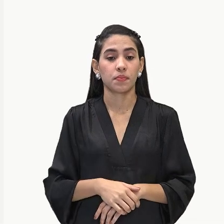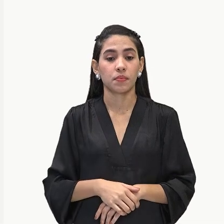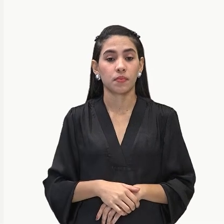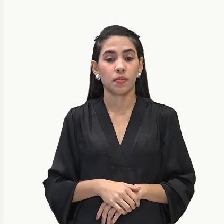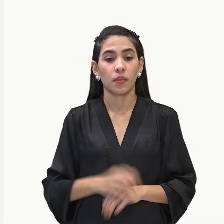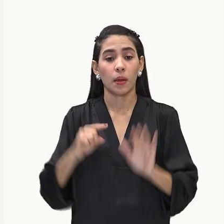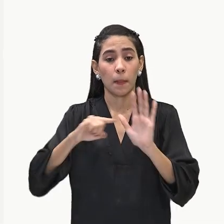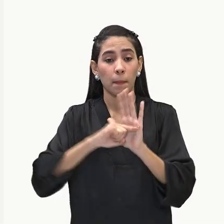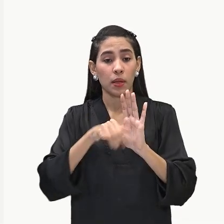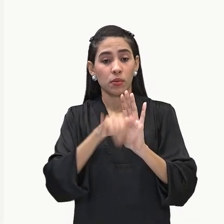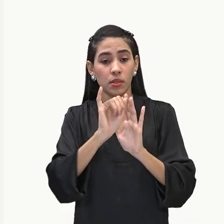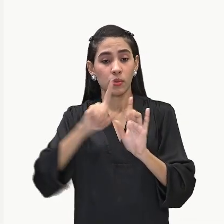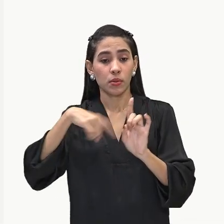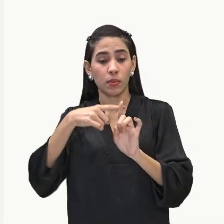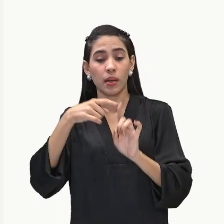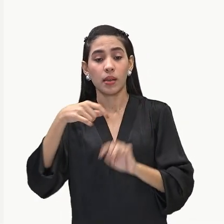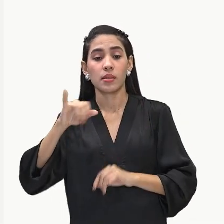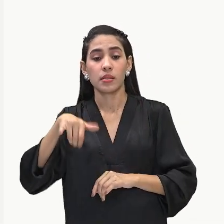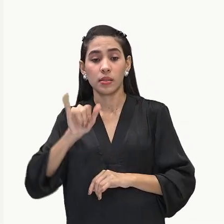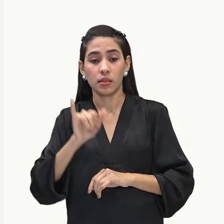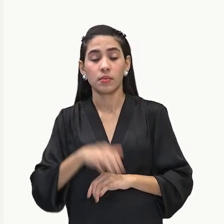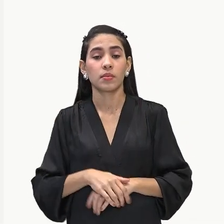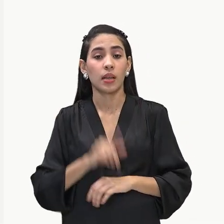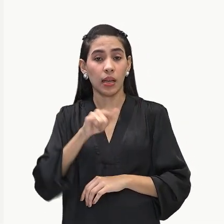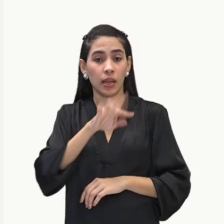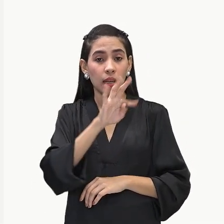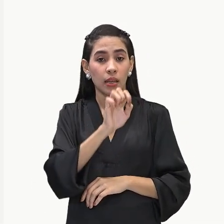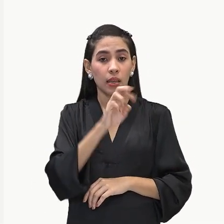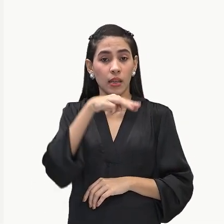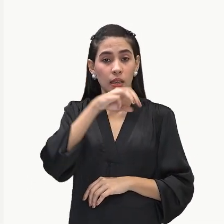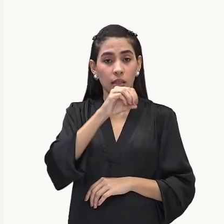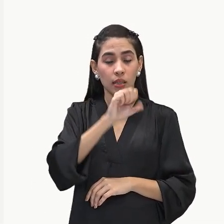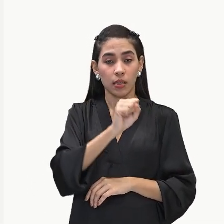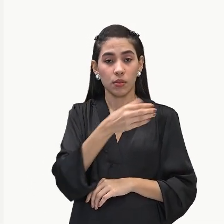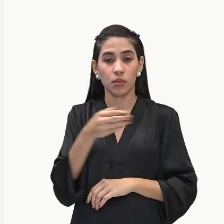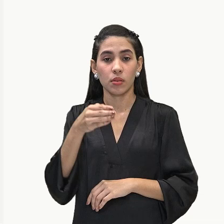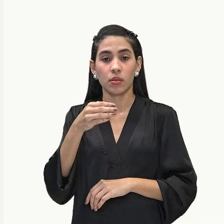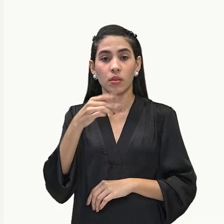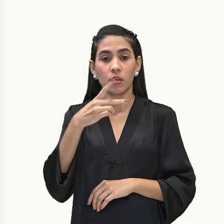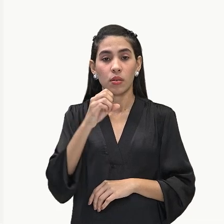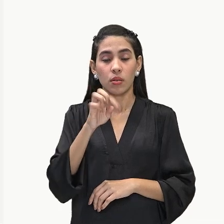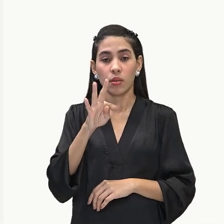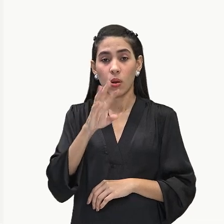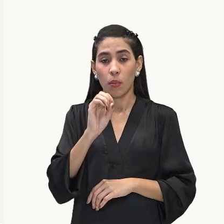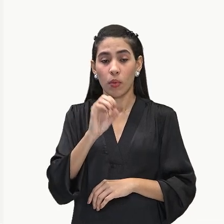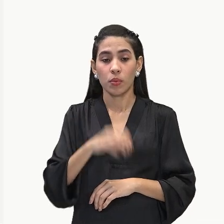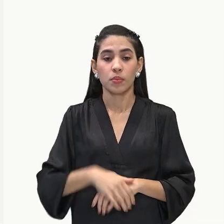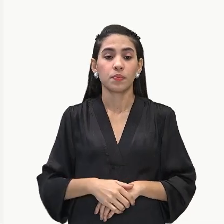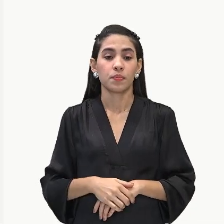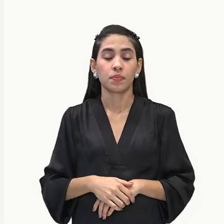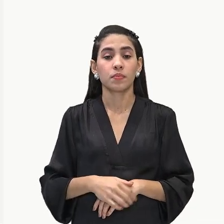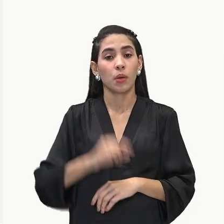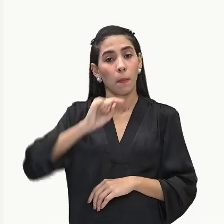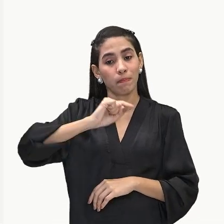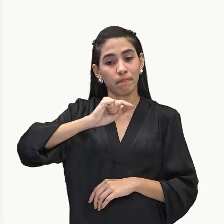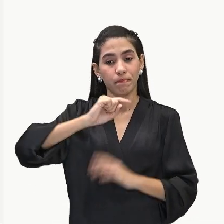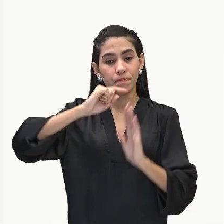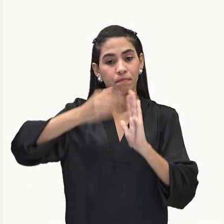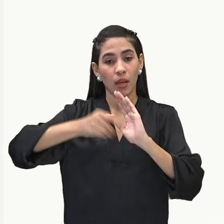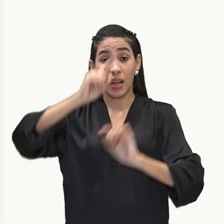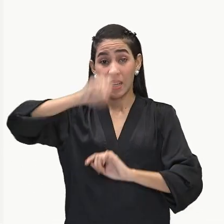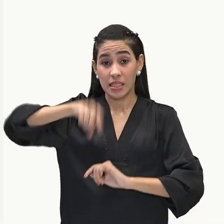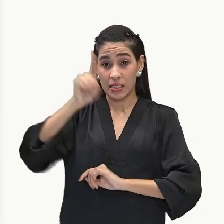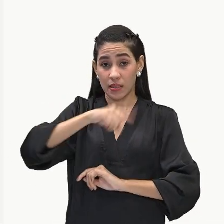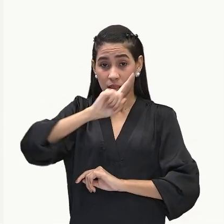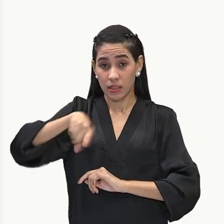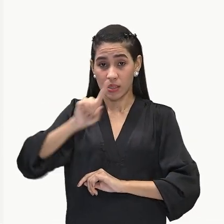y e mais y são os termos opostos, lembra? Então, eles vão ser ali, ó, eliminados. Mas para